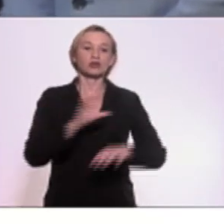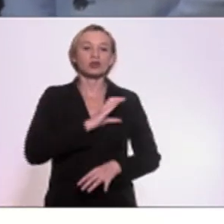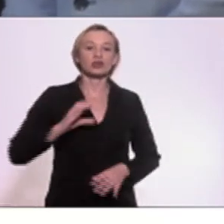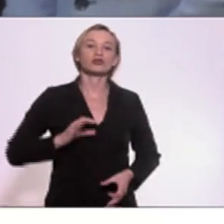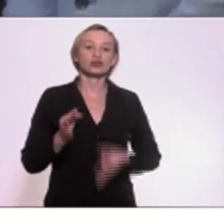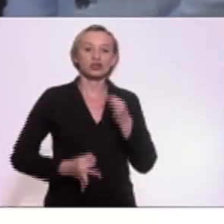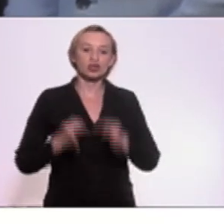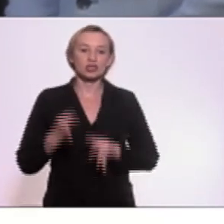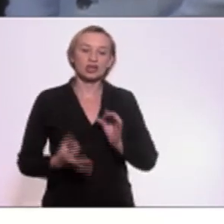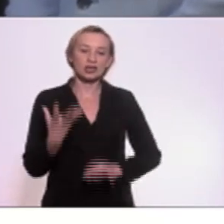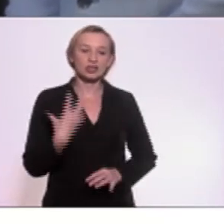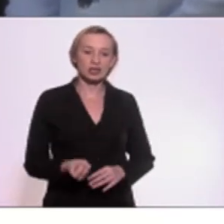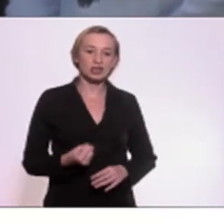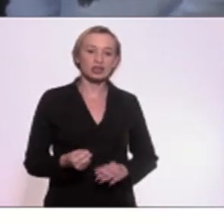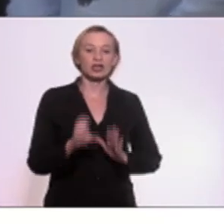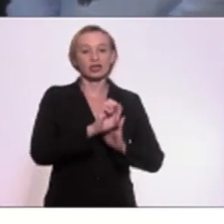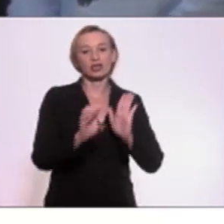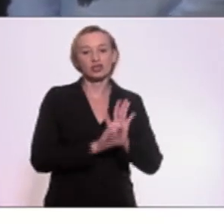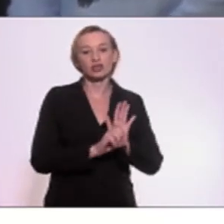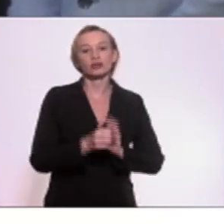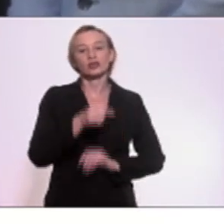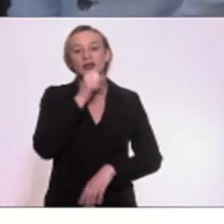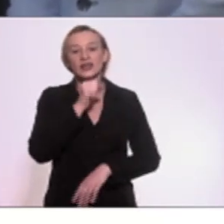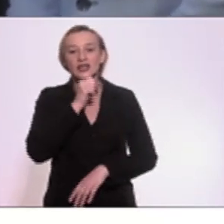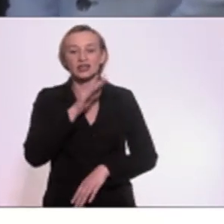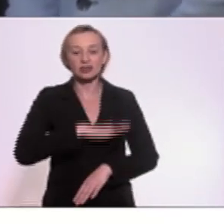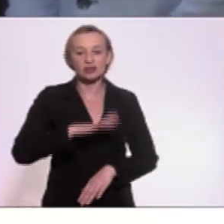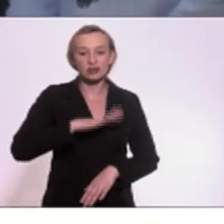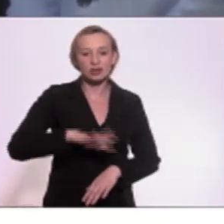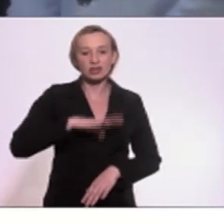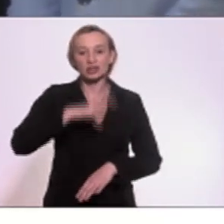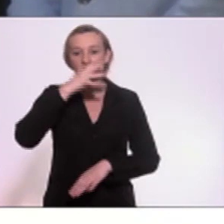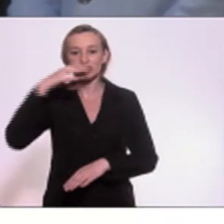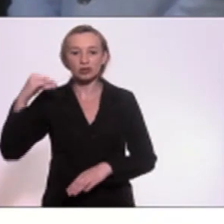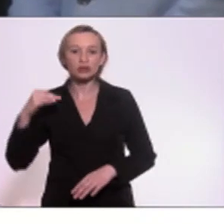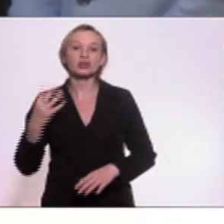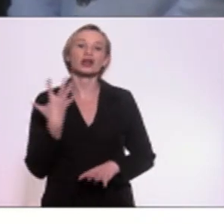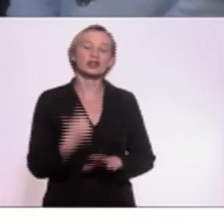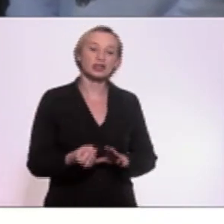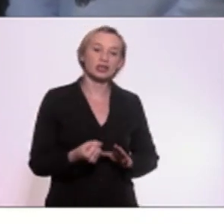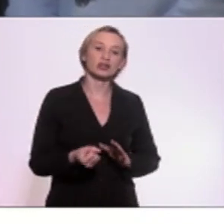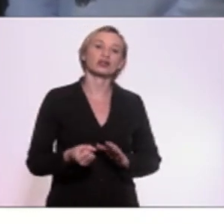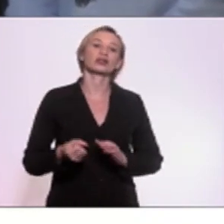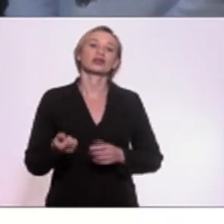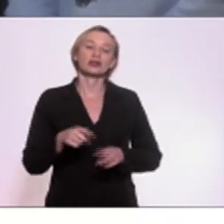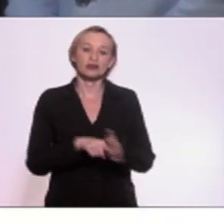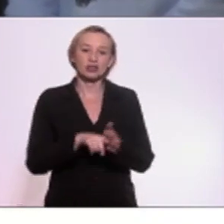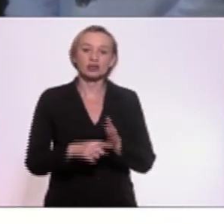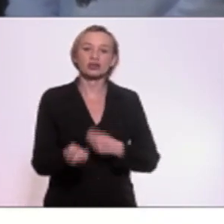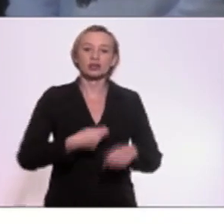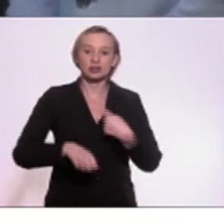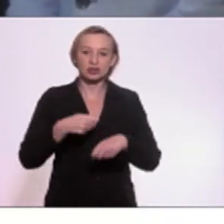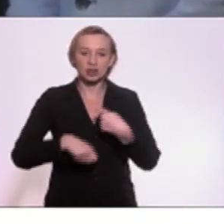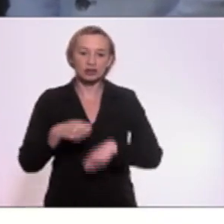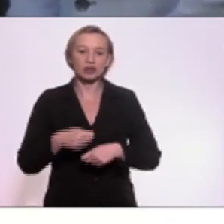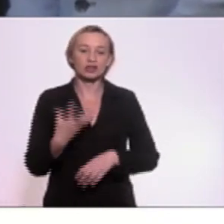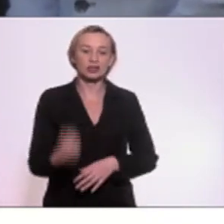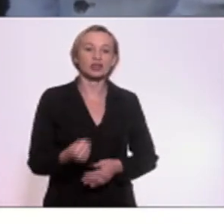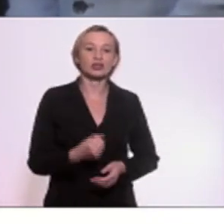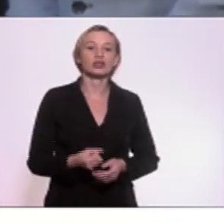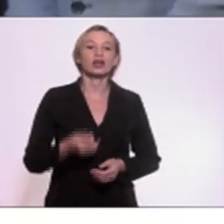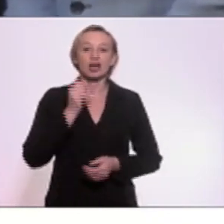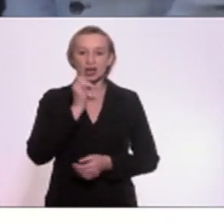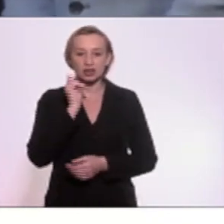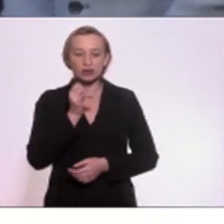favorável. De assunto da criança, do adolescente e do idoso, favorável ao orçamento, finança, fiscalização financeira e controle, favorável.